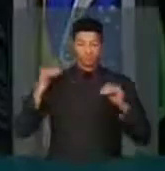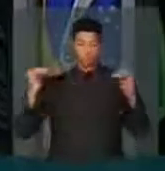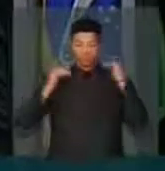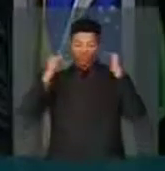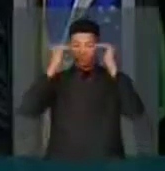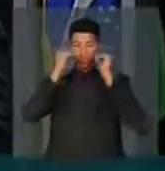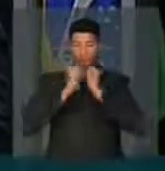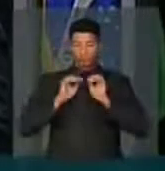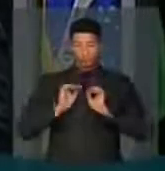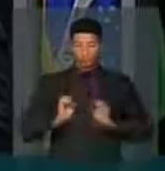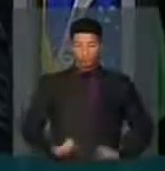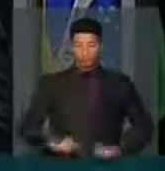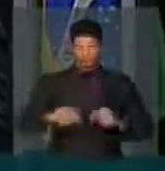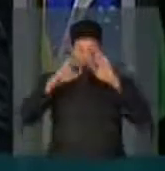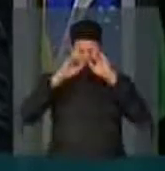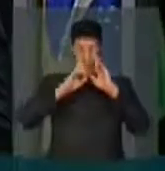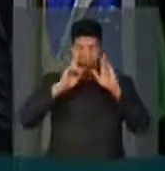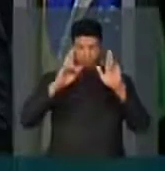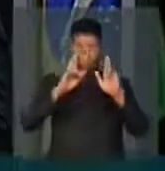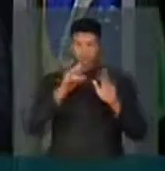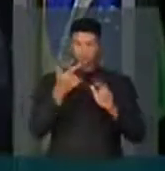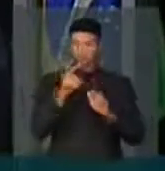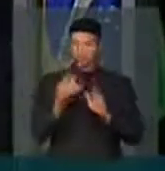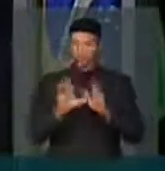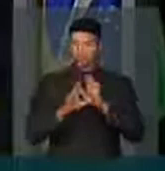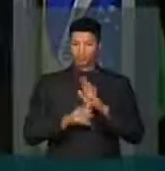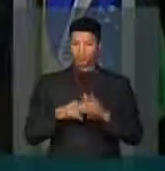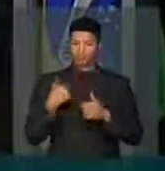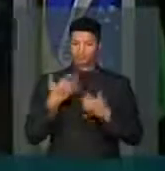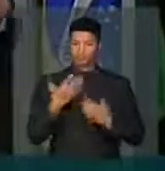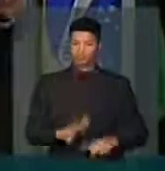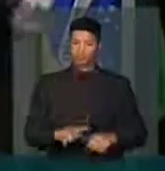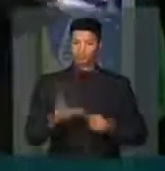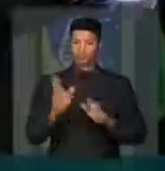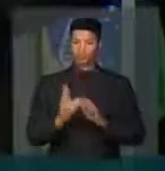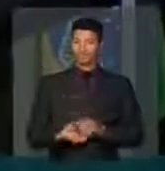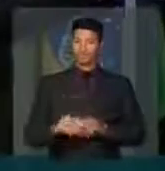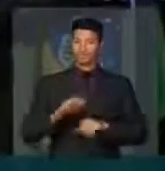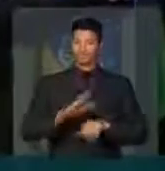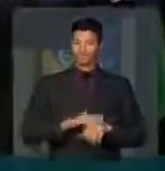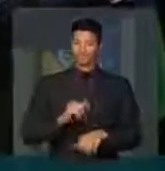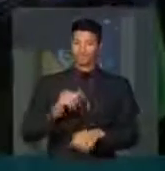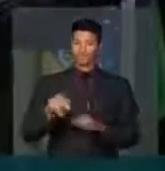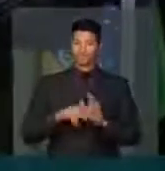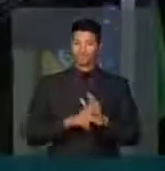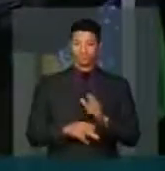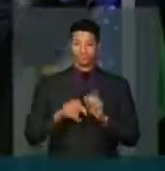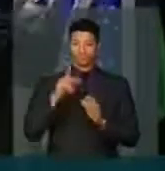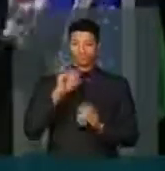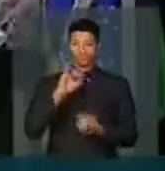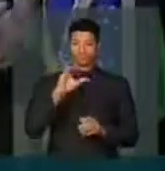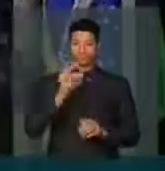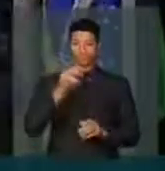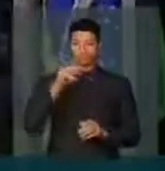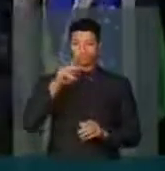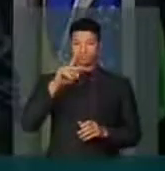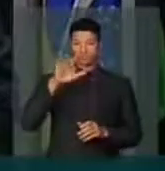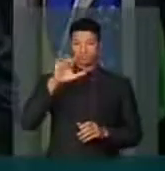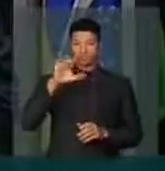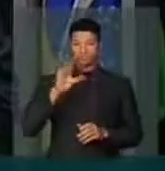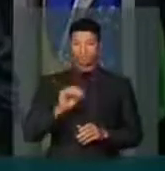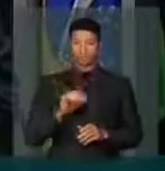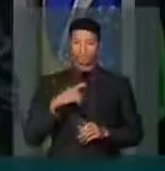progresso, com ética, com respeito, sem corrupção. Eu não quero que a República seja chamada de República do Pichuleco. Eu quero, sim,